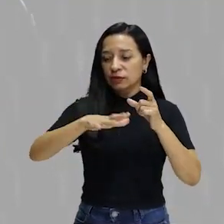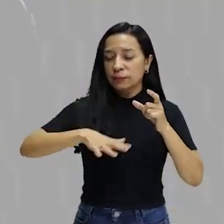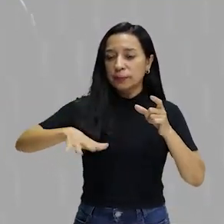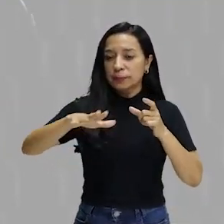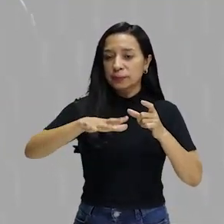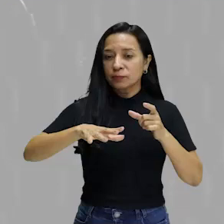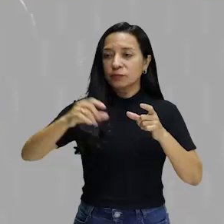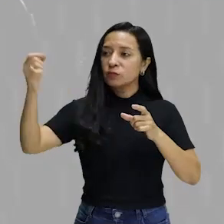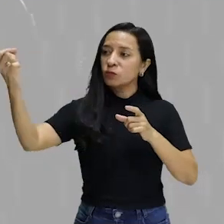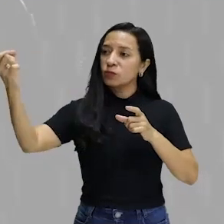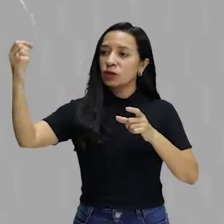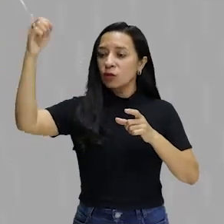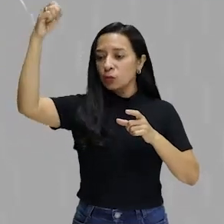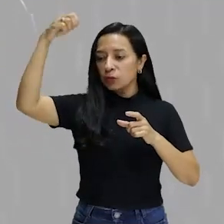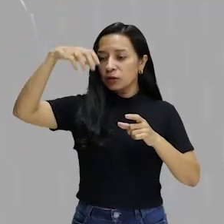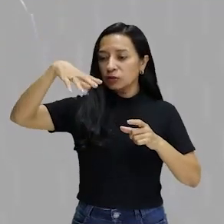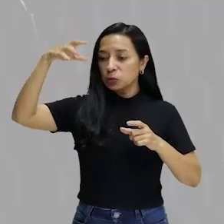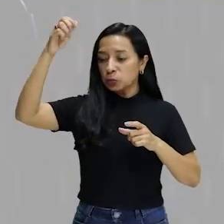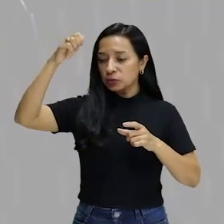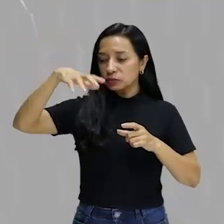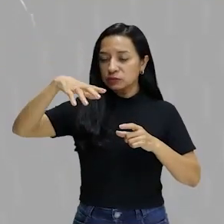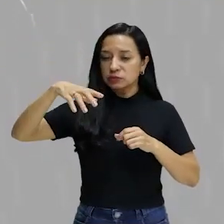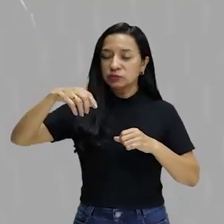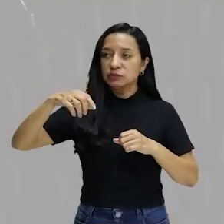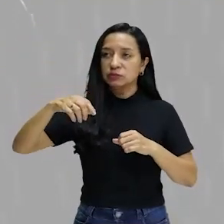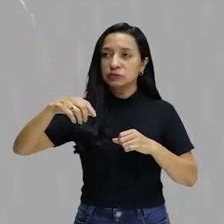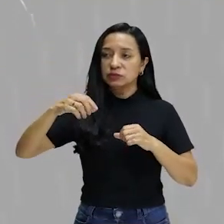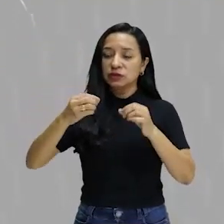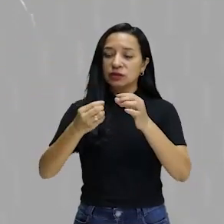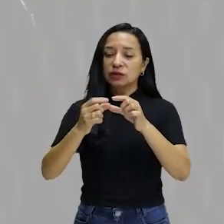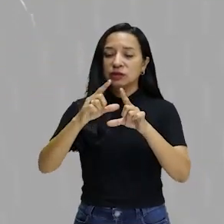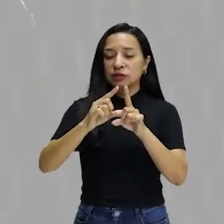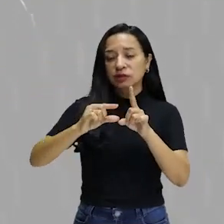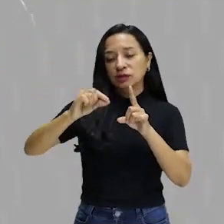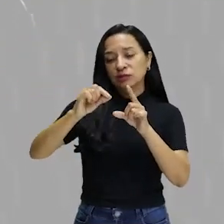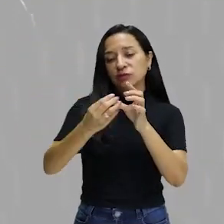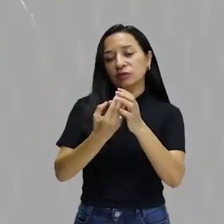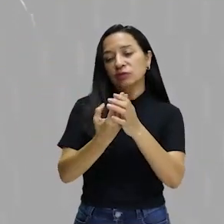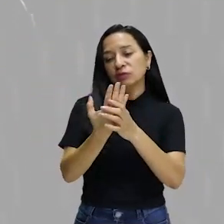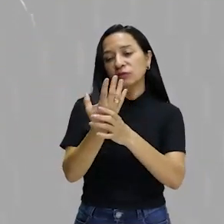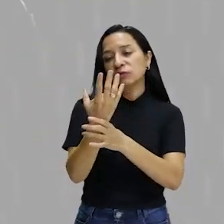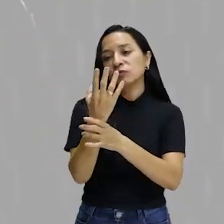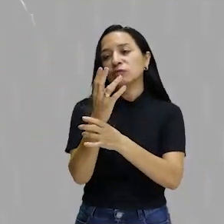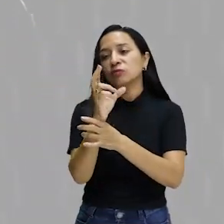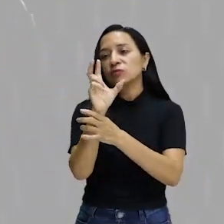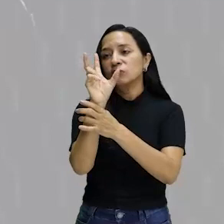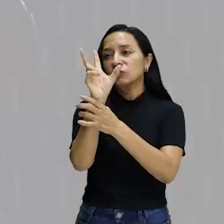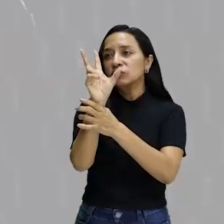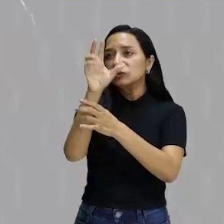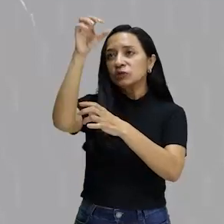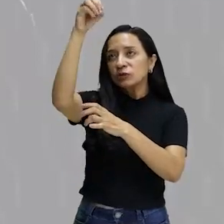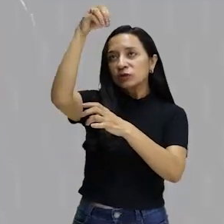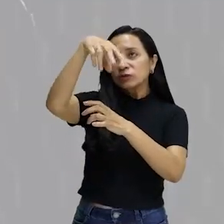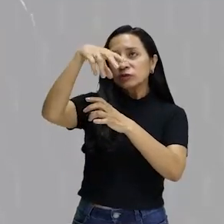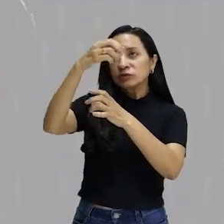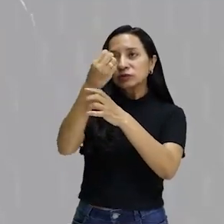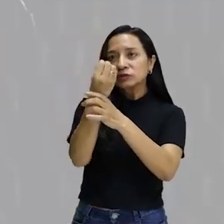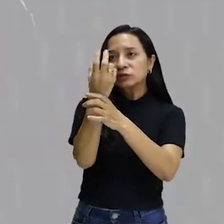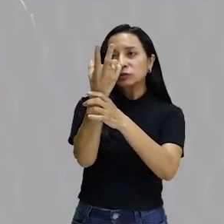você deixa uma luz acesa, né, uma lâmpada acesa, as folhas têm a tendência de se virarem na direção da